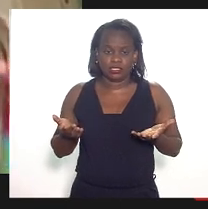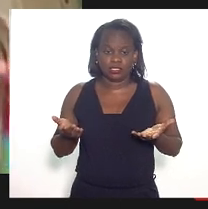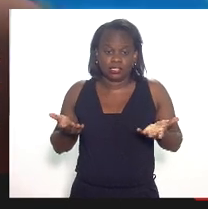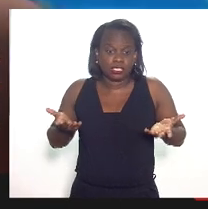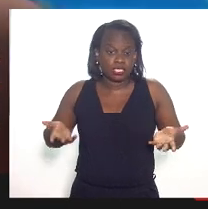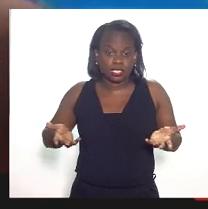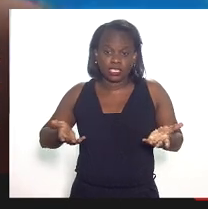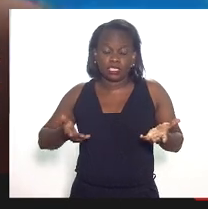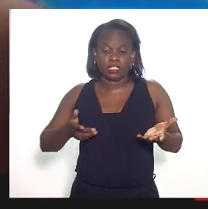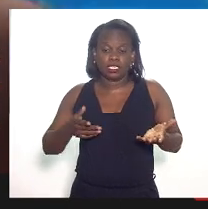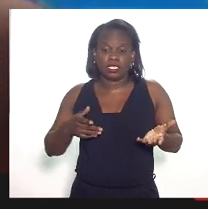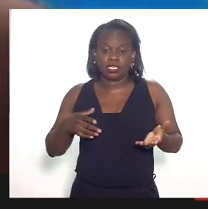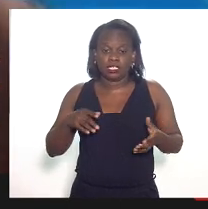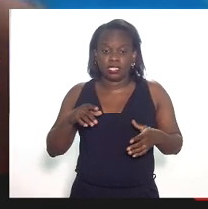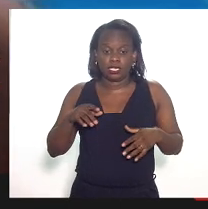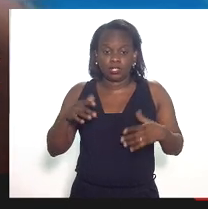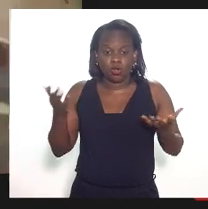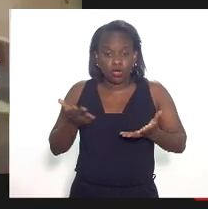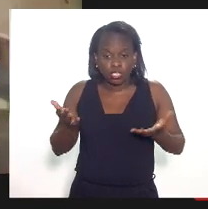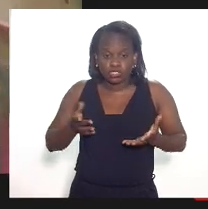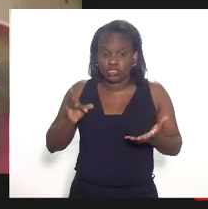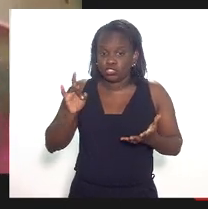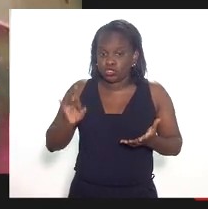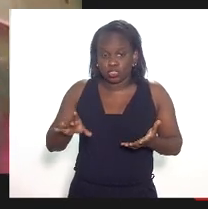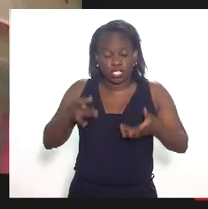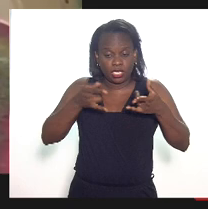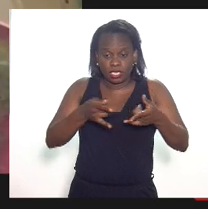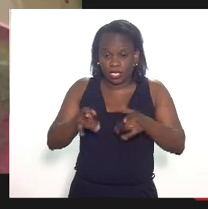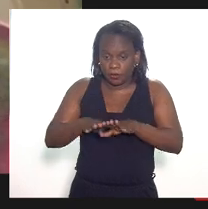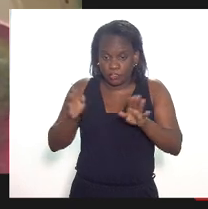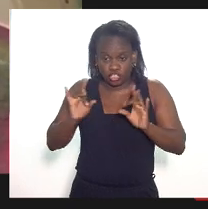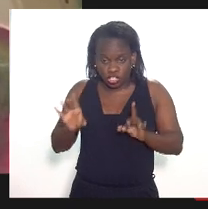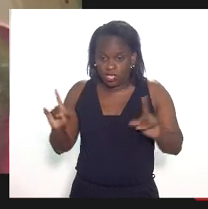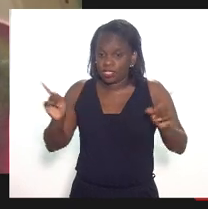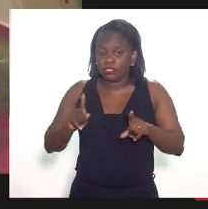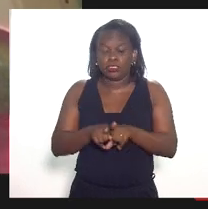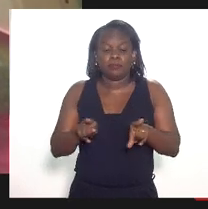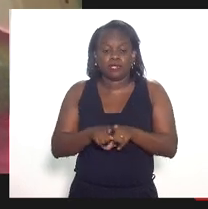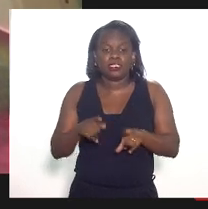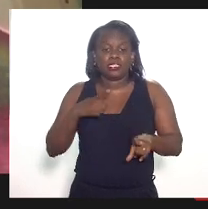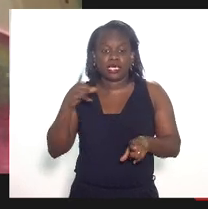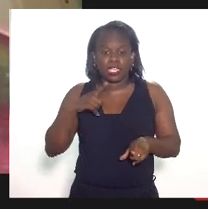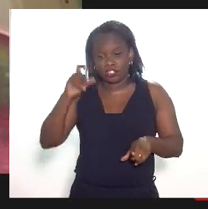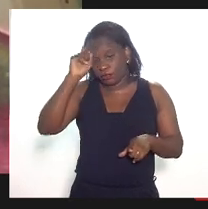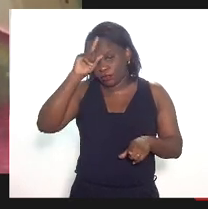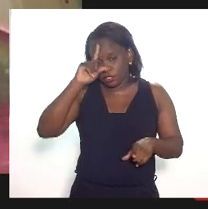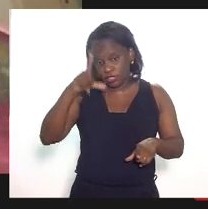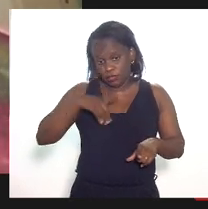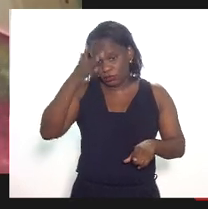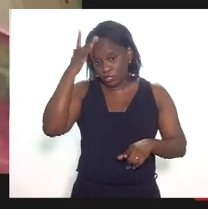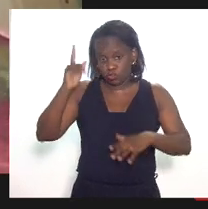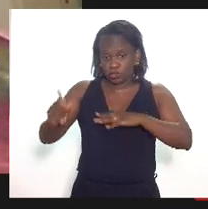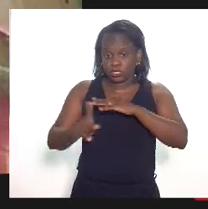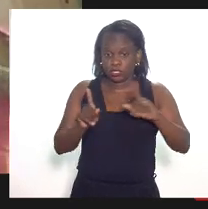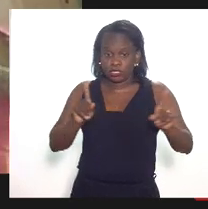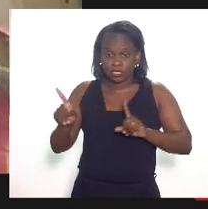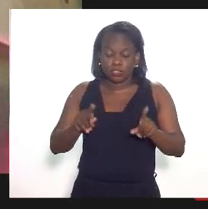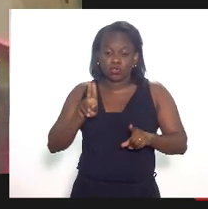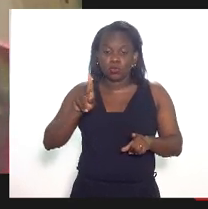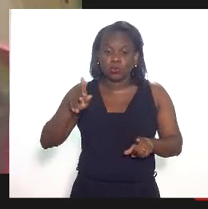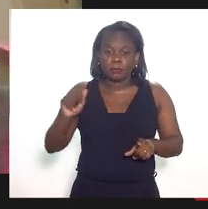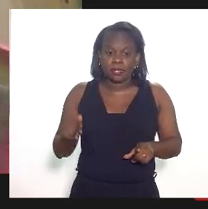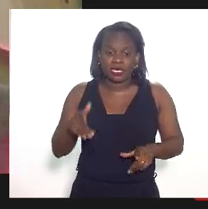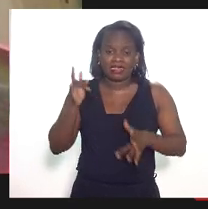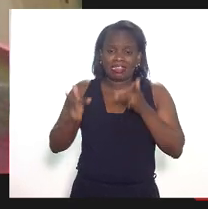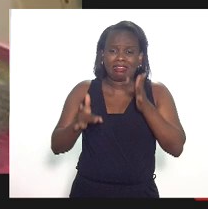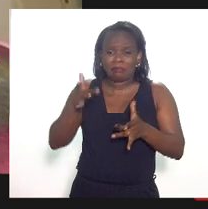e as unidades hoje não é só abrir leito. A gente vê hoje as unidades que atendem pacientes, as UPAs, estão depósito